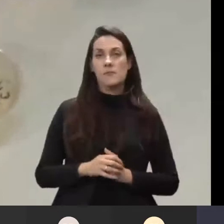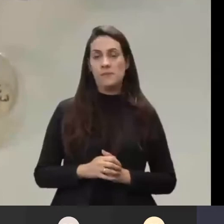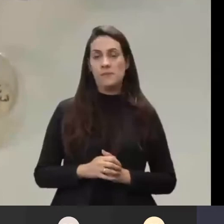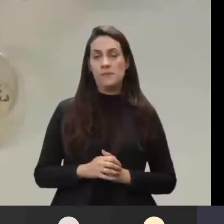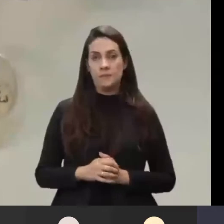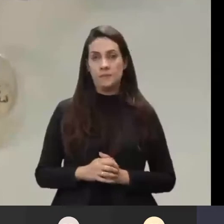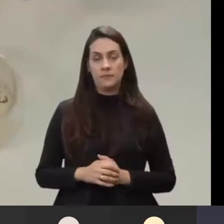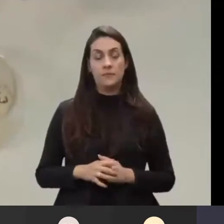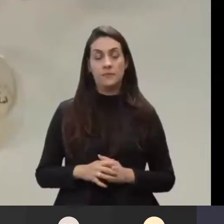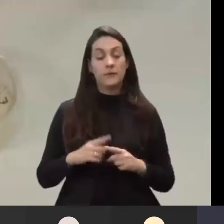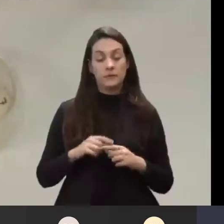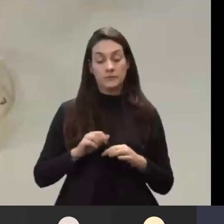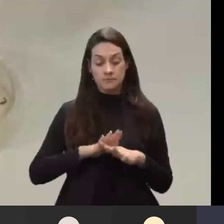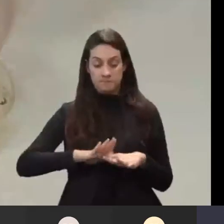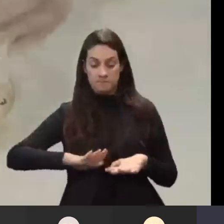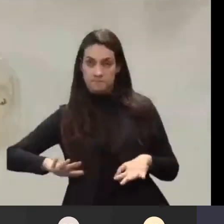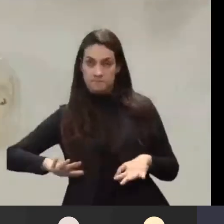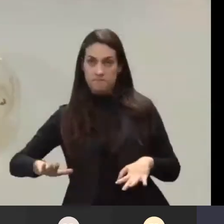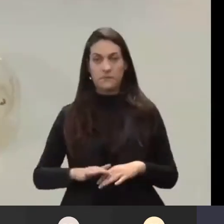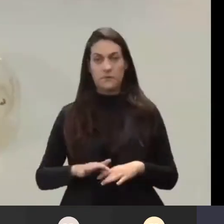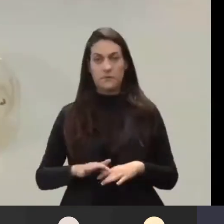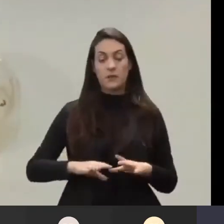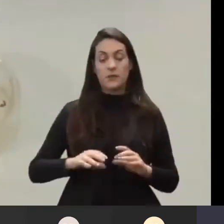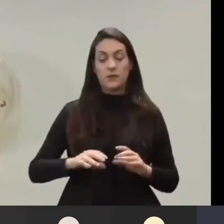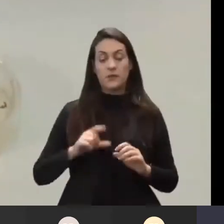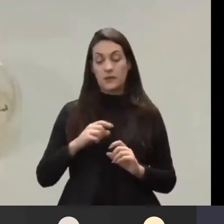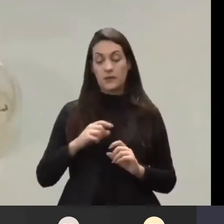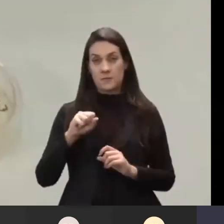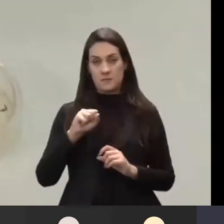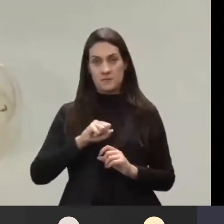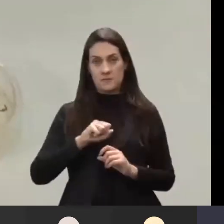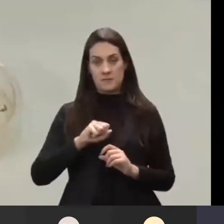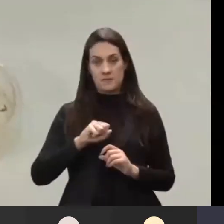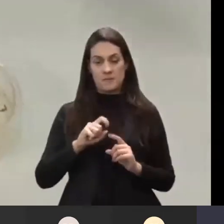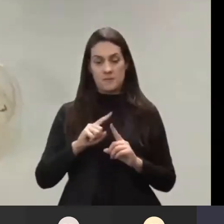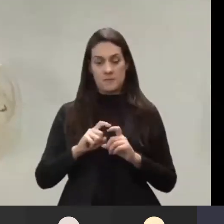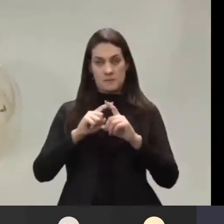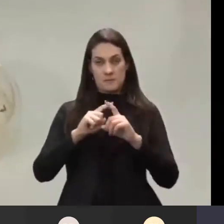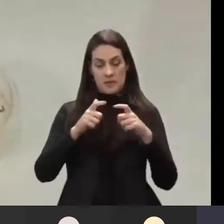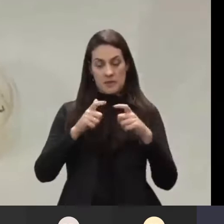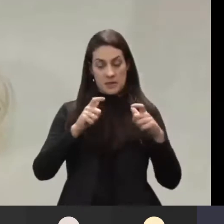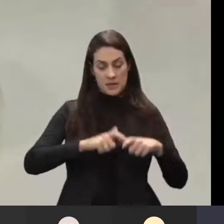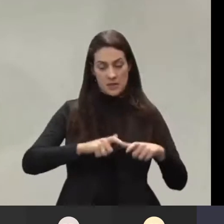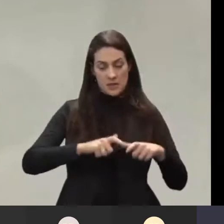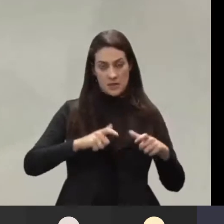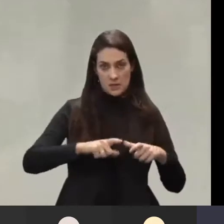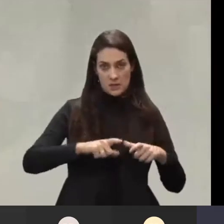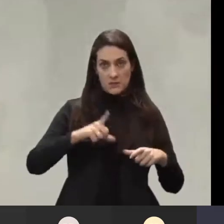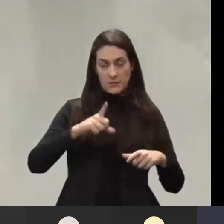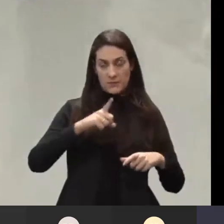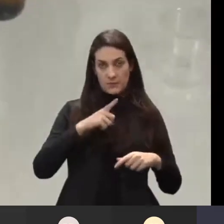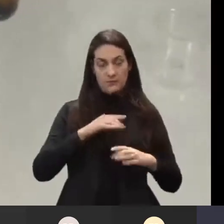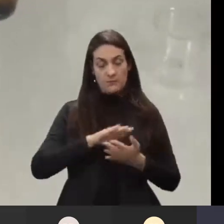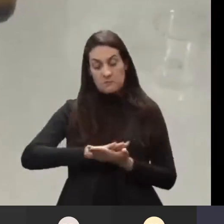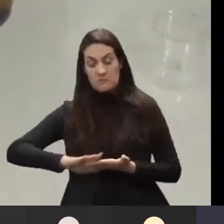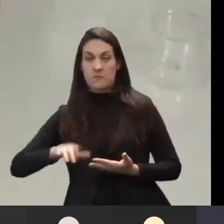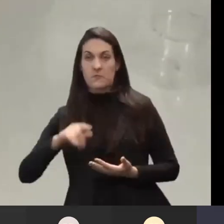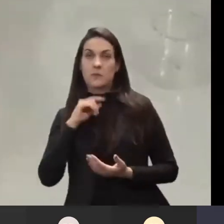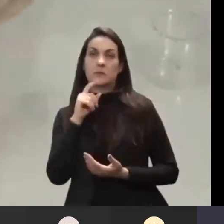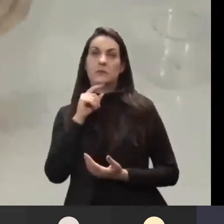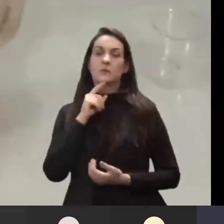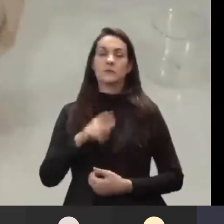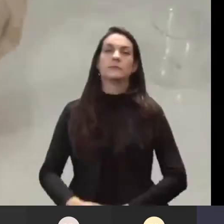você arrasta, você retira ali as bactérias que estavam depositadas naquele local. E aí você não vai conseguir ler um halo de